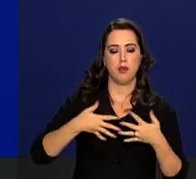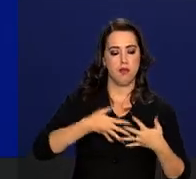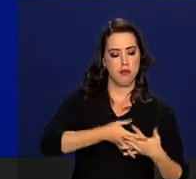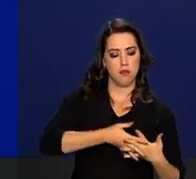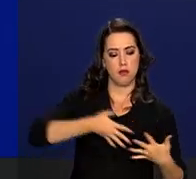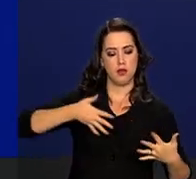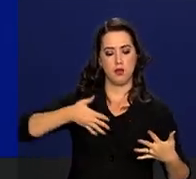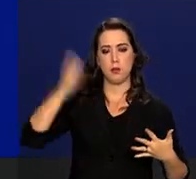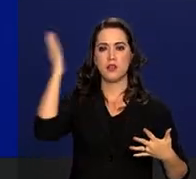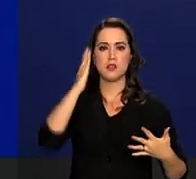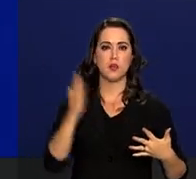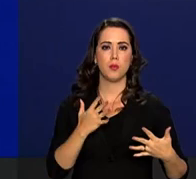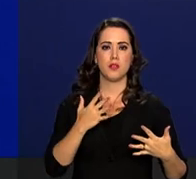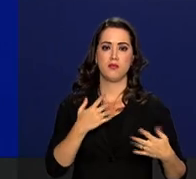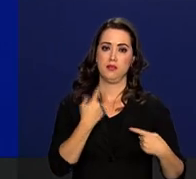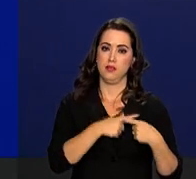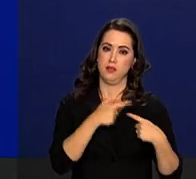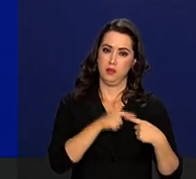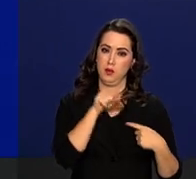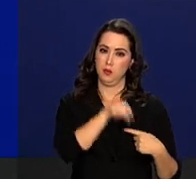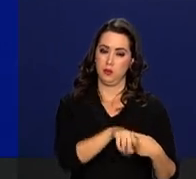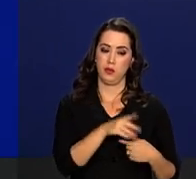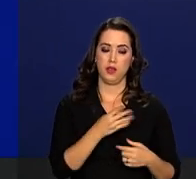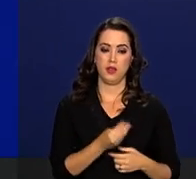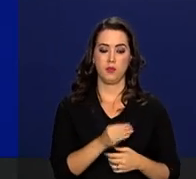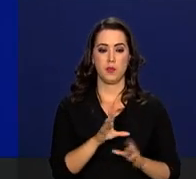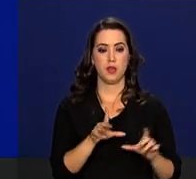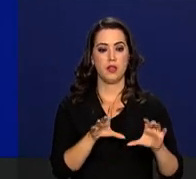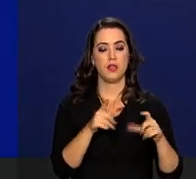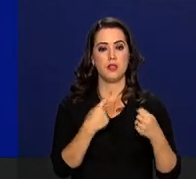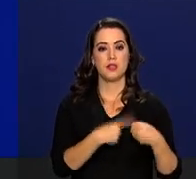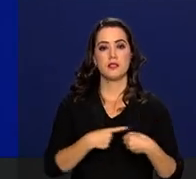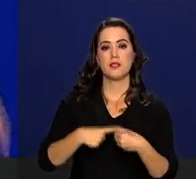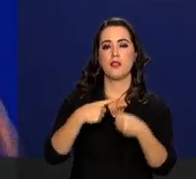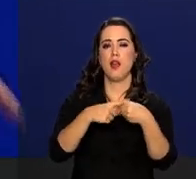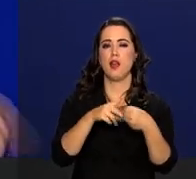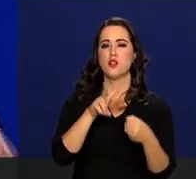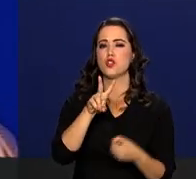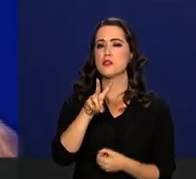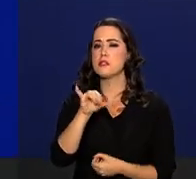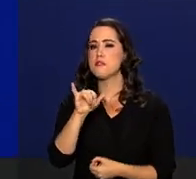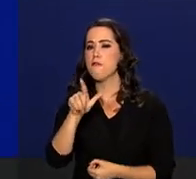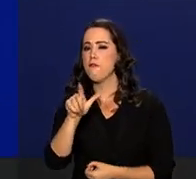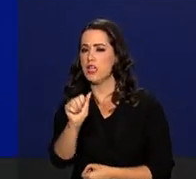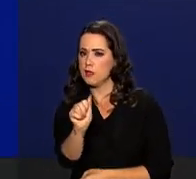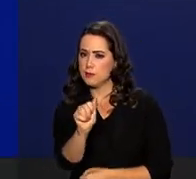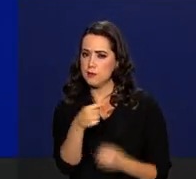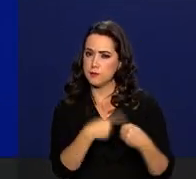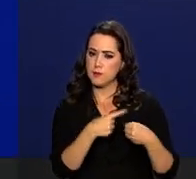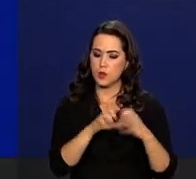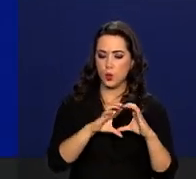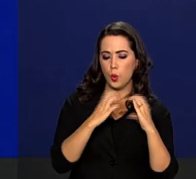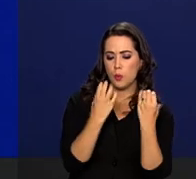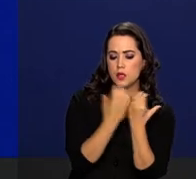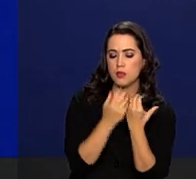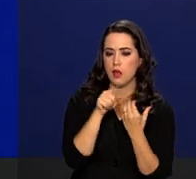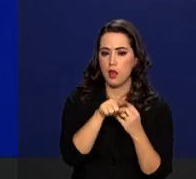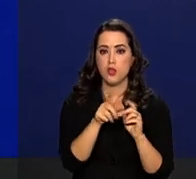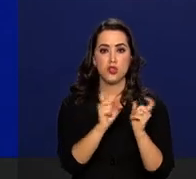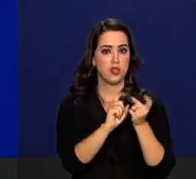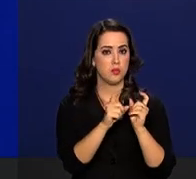brasileira, quando as vilas e cidades legislavam e se administravam segundo os usos e costumes